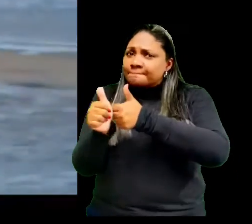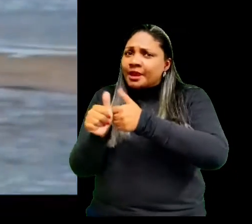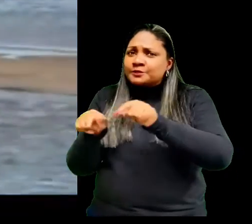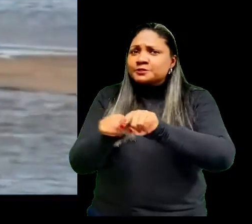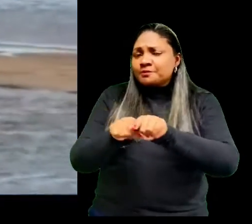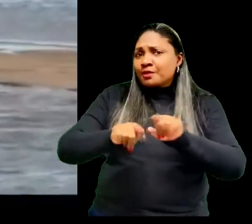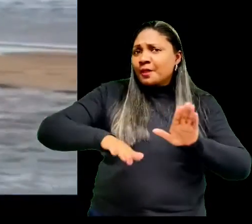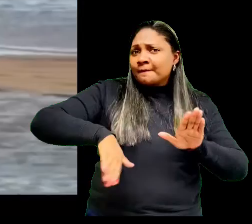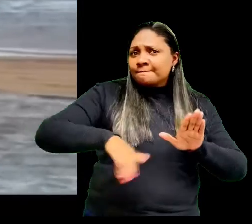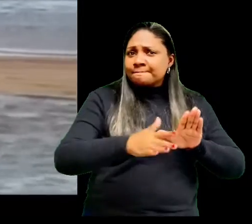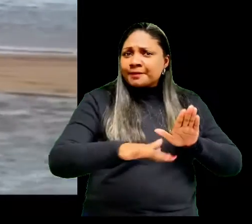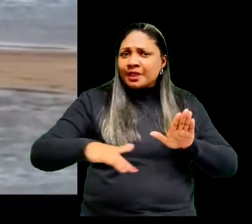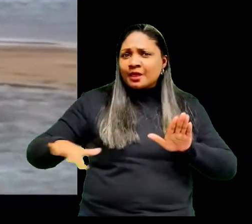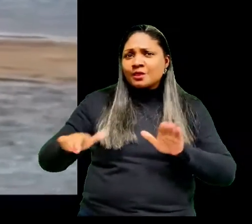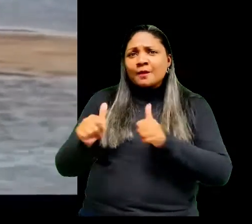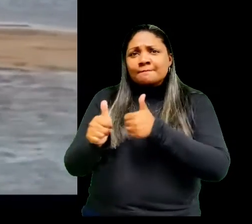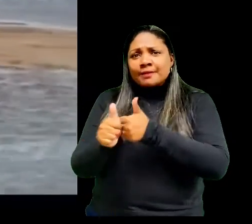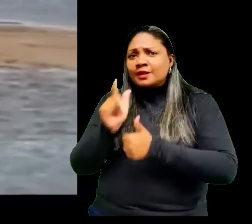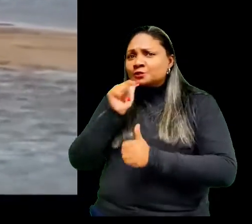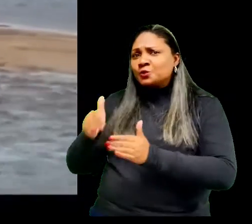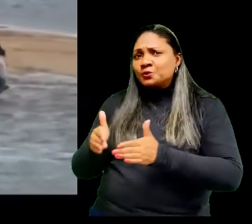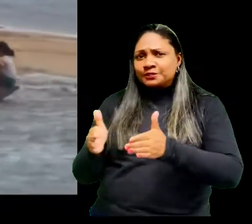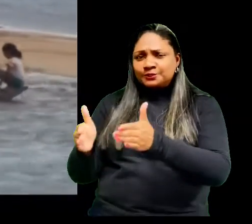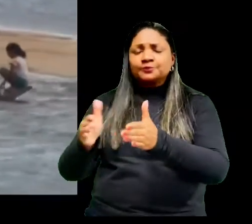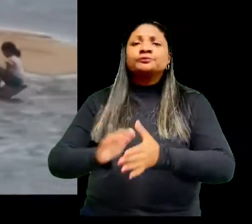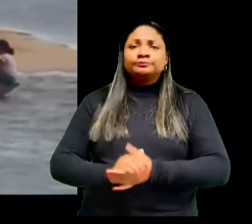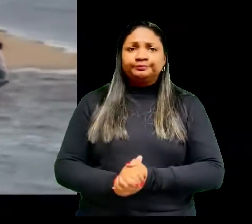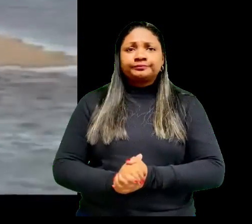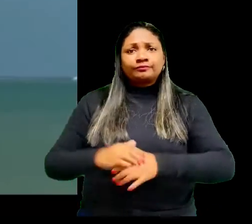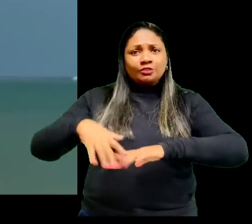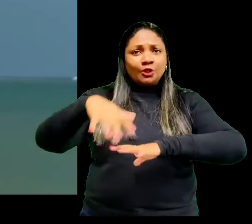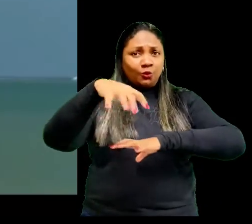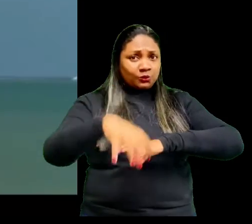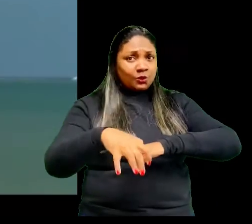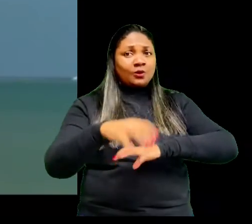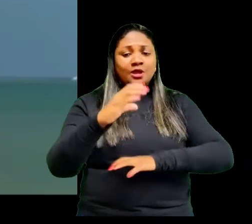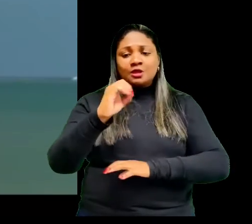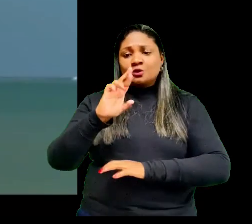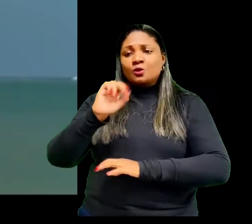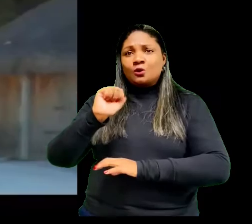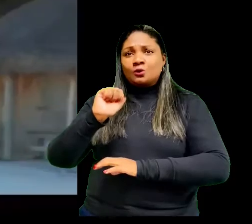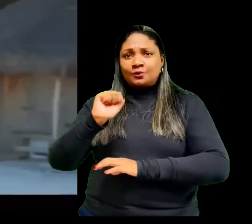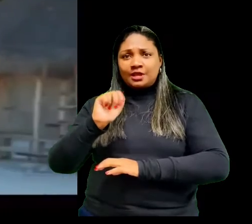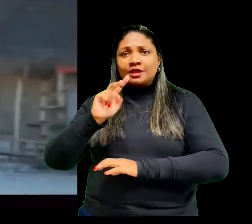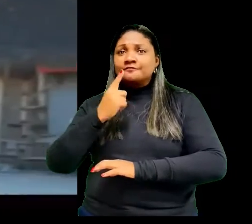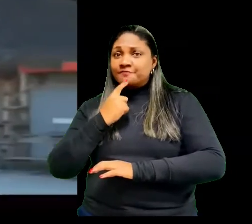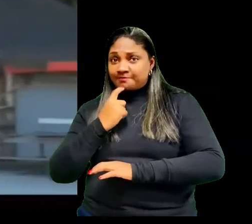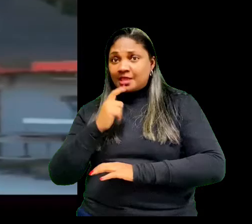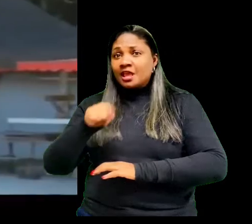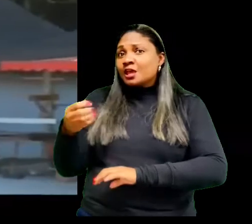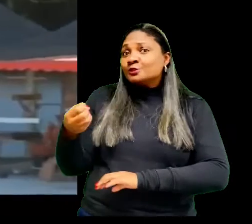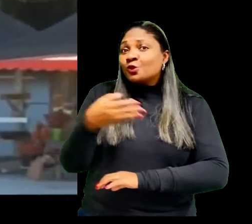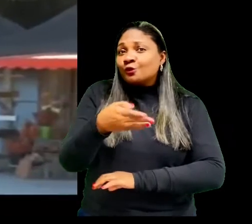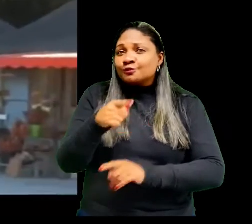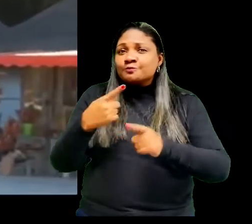costa, próximo à foz do Rio dos Frades. Já a aldeia da Coroa Vermelha é de formação mais